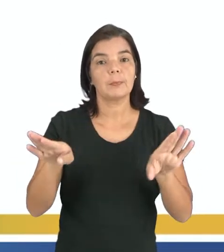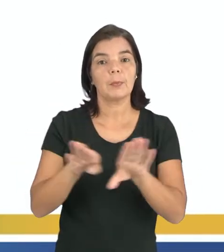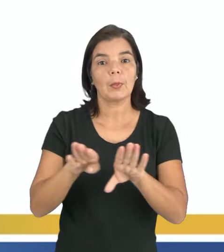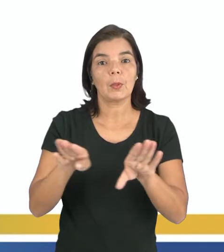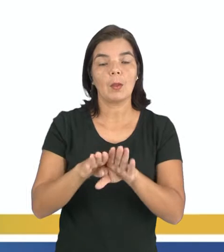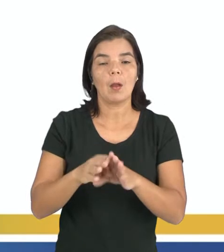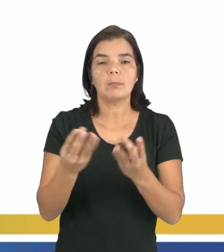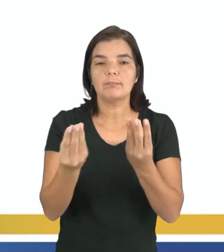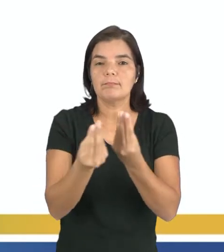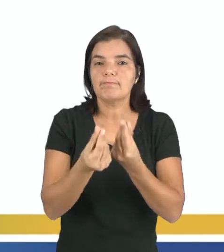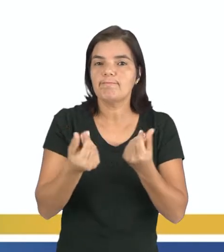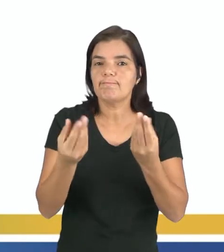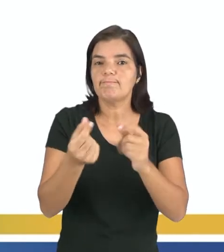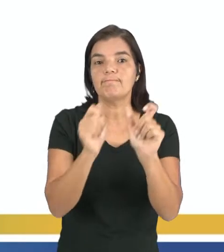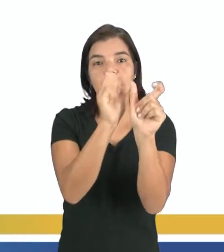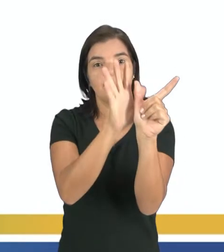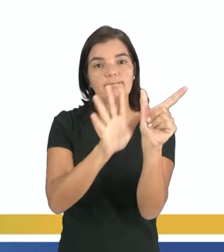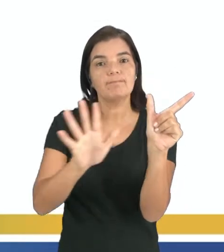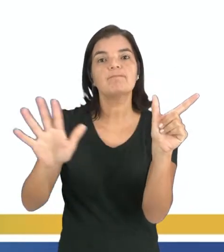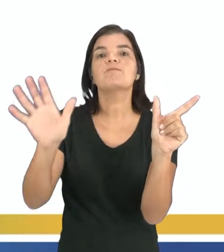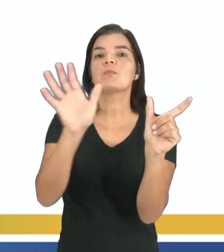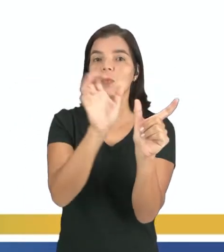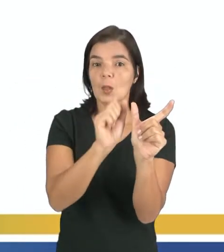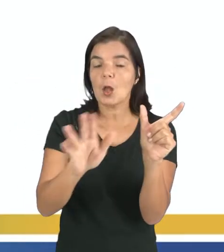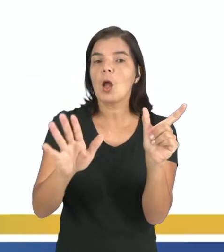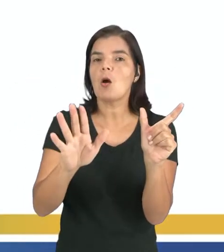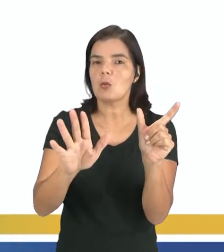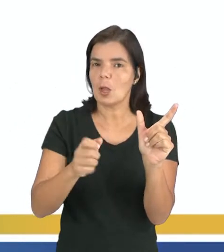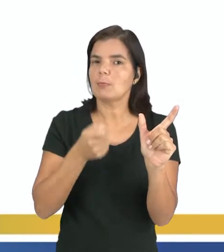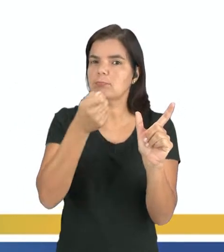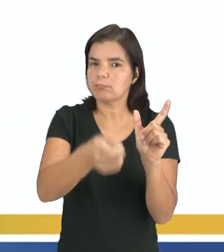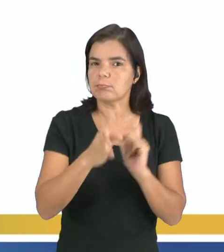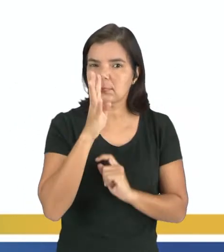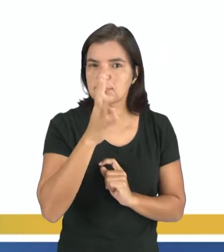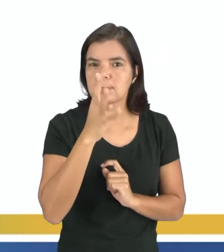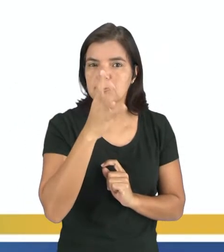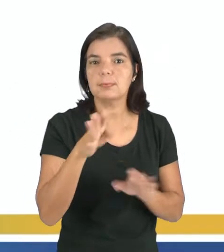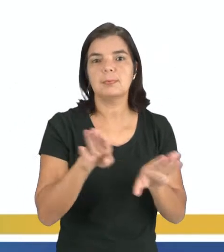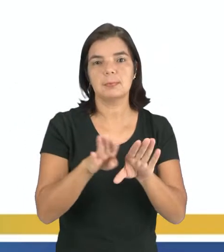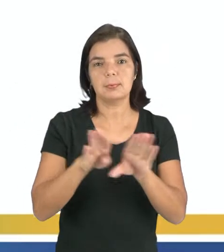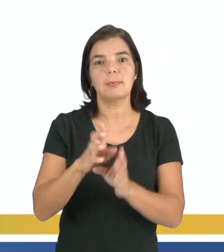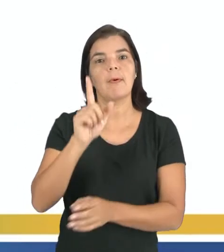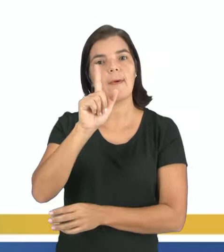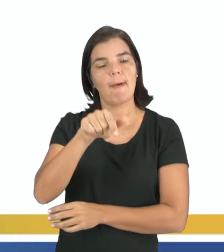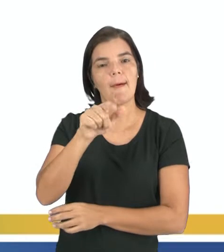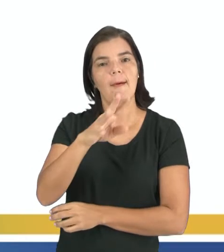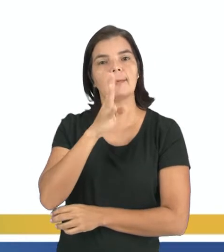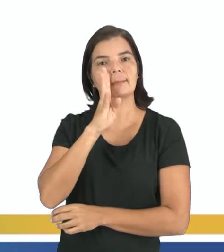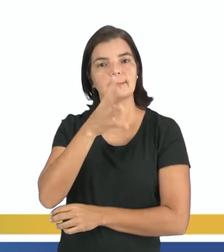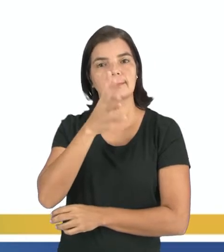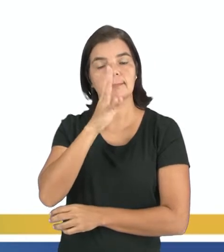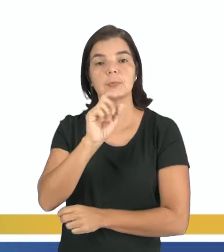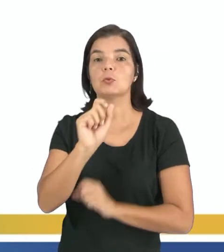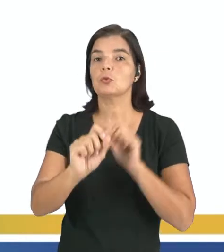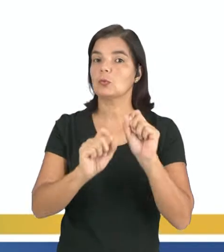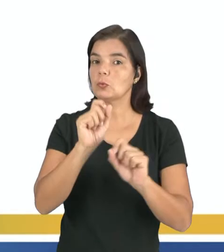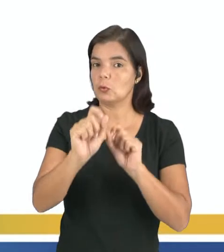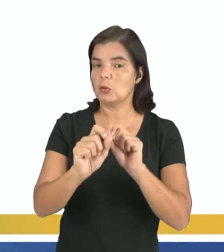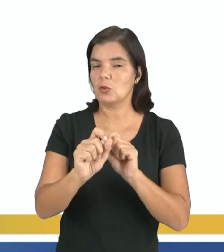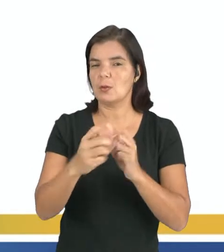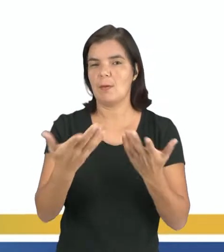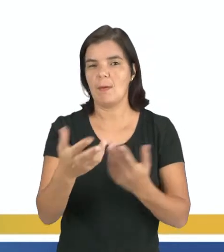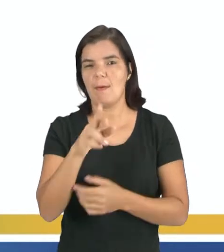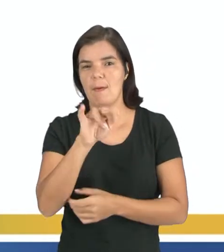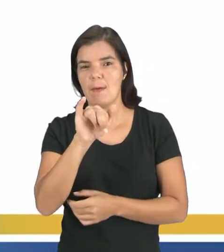a essência da charge é ser uma carga crítica intensa. Então, nós temos ali, é uma crítica carregada de